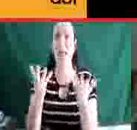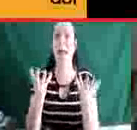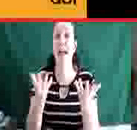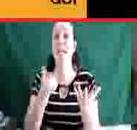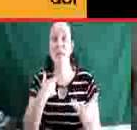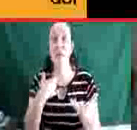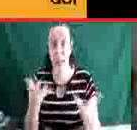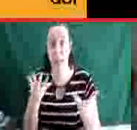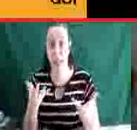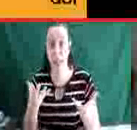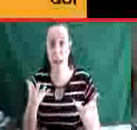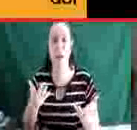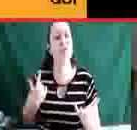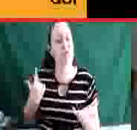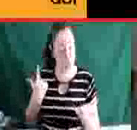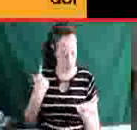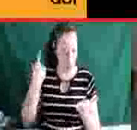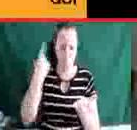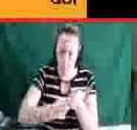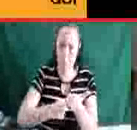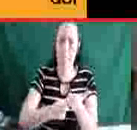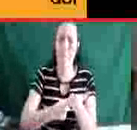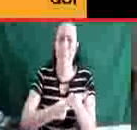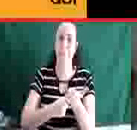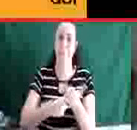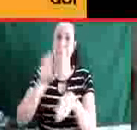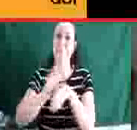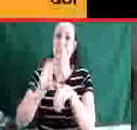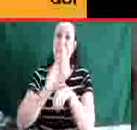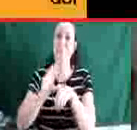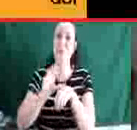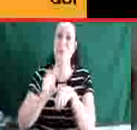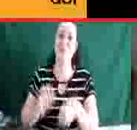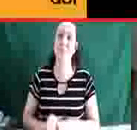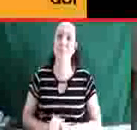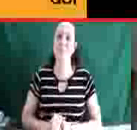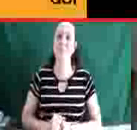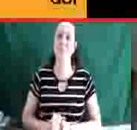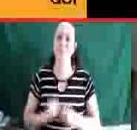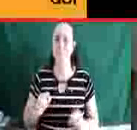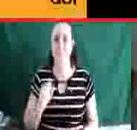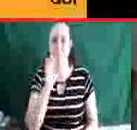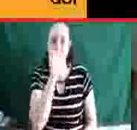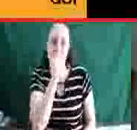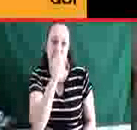servidor recursivo, que normalmente está no provedor. Perguntará: quem é